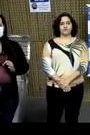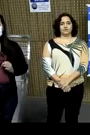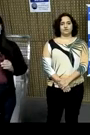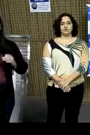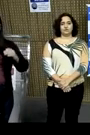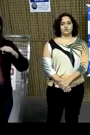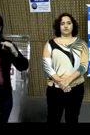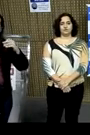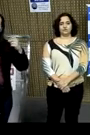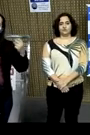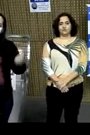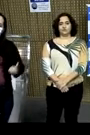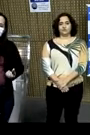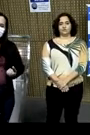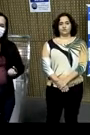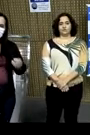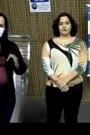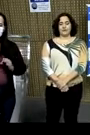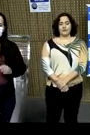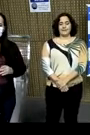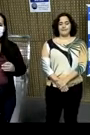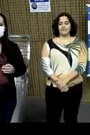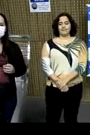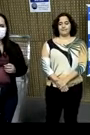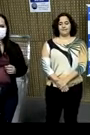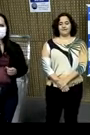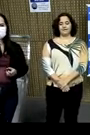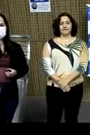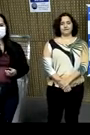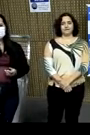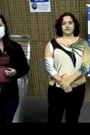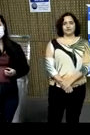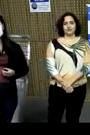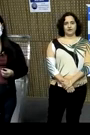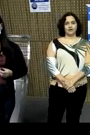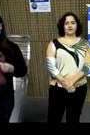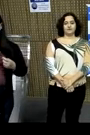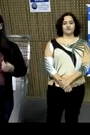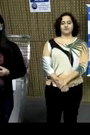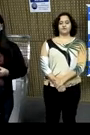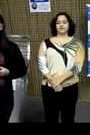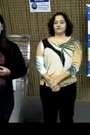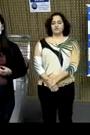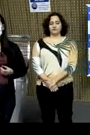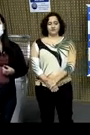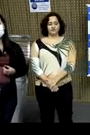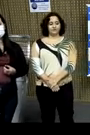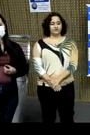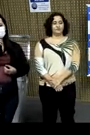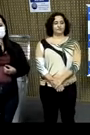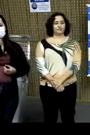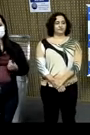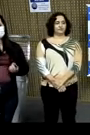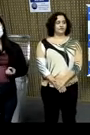de baixo risco, porque, como a Carol iniciou, temos o NASF presente dentro da nossa unidade e contamos com o apoio da